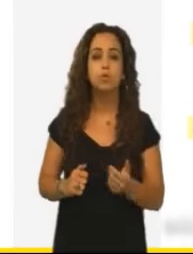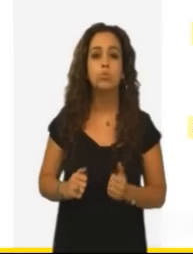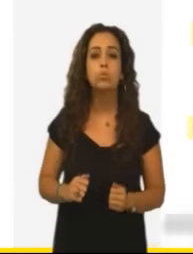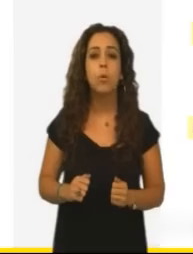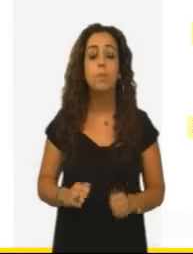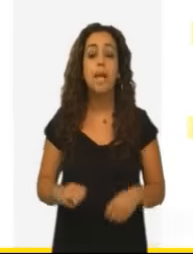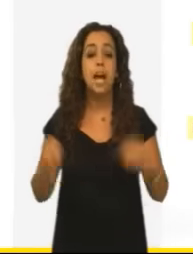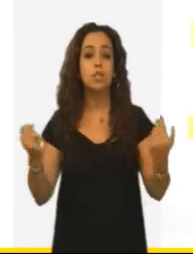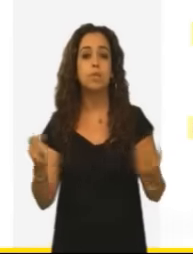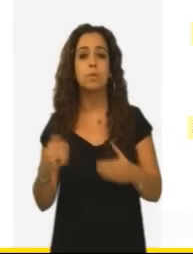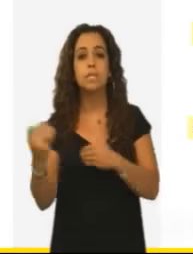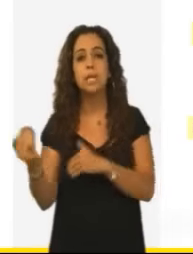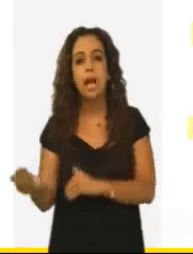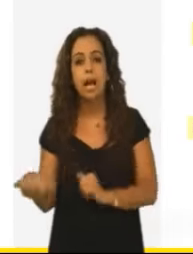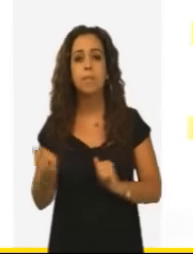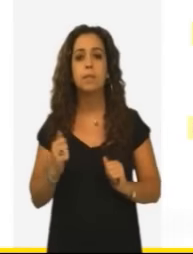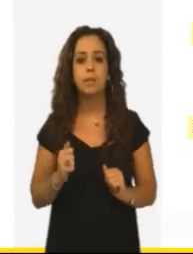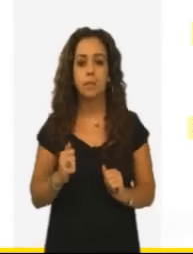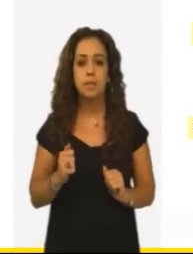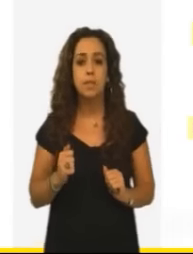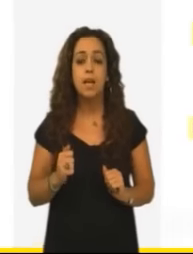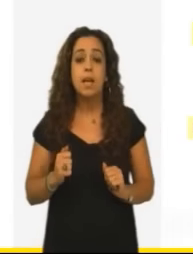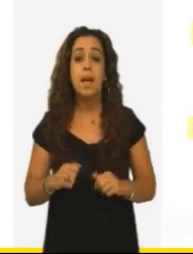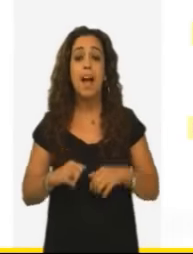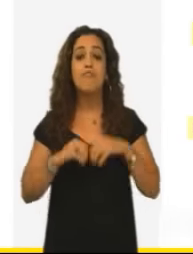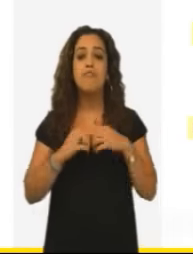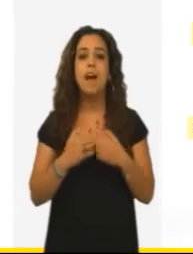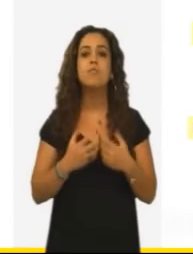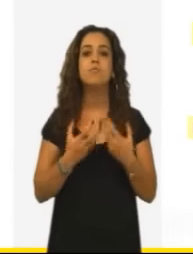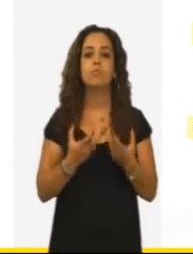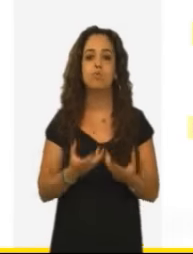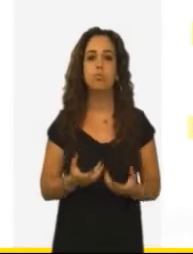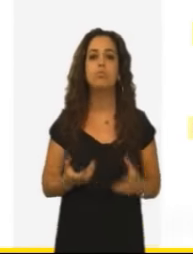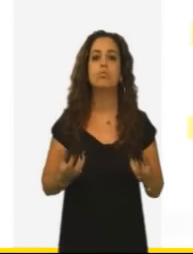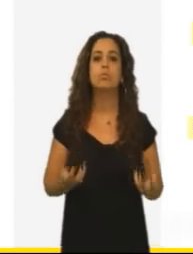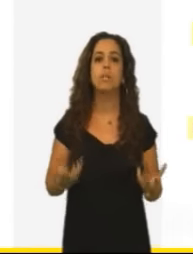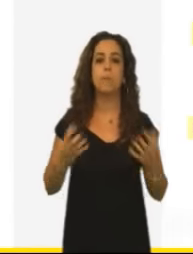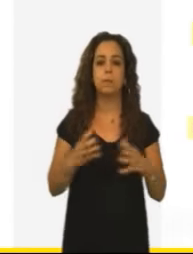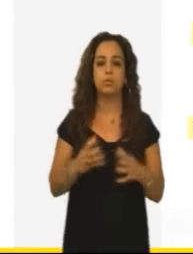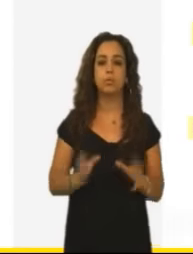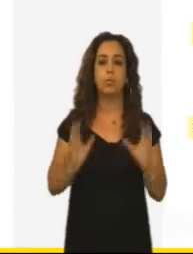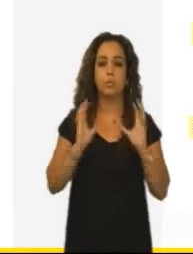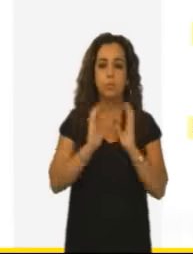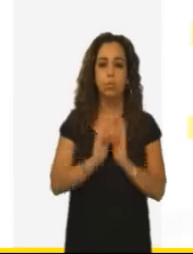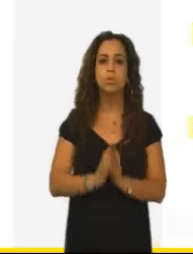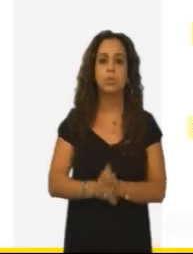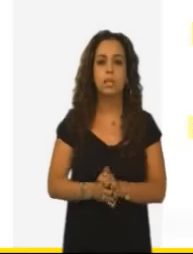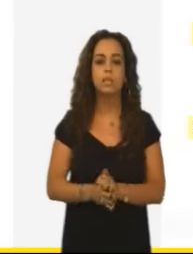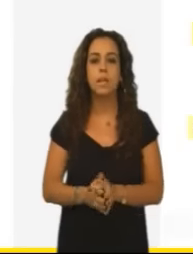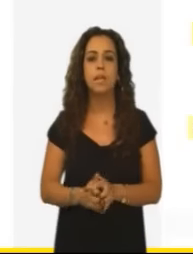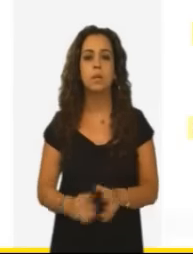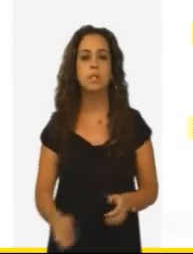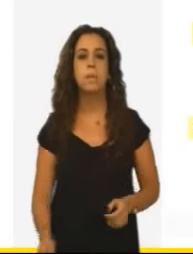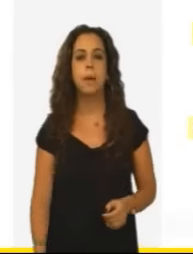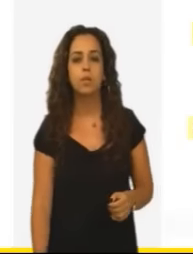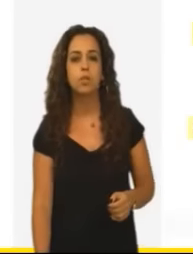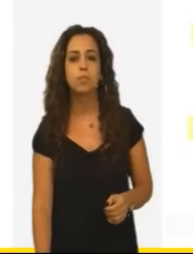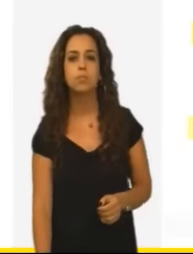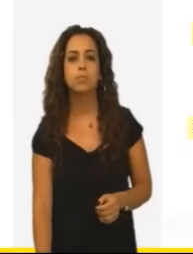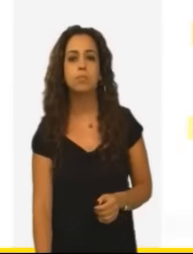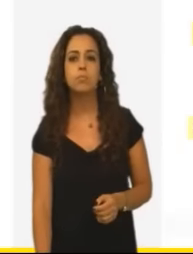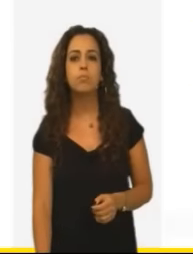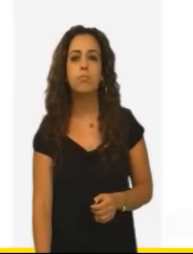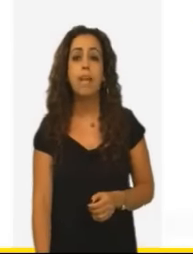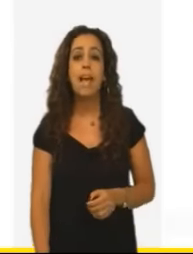exemplo, depende do som, as divisões silábicas, há vários estudos que dependem do som, todos eles estarão nessa